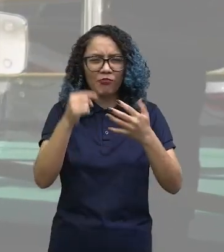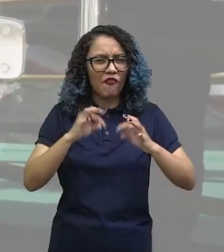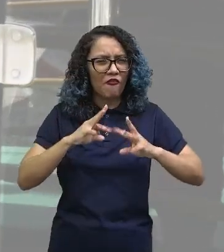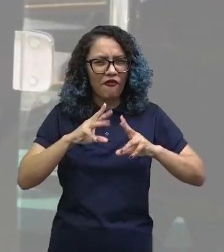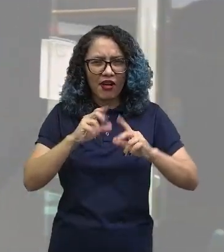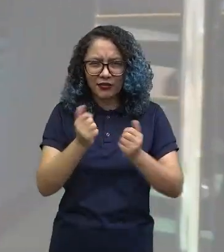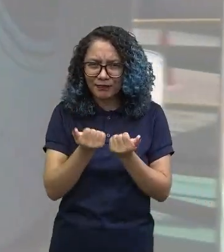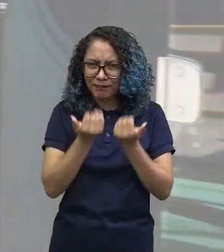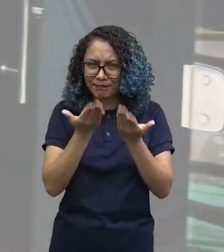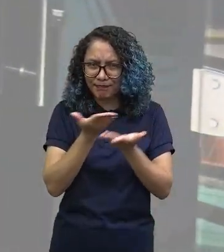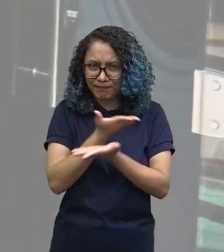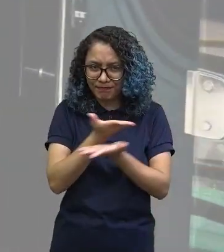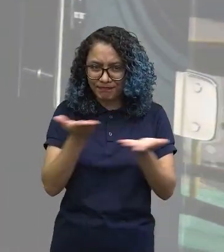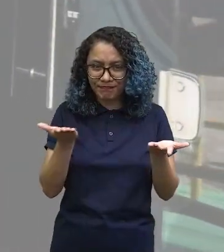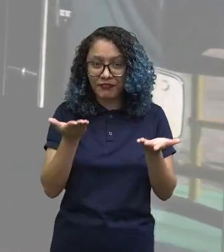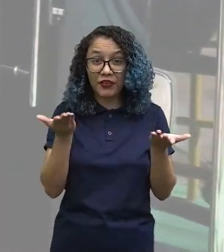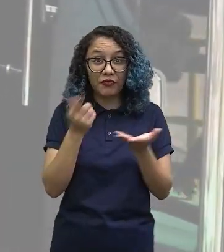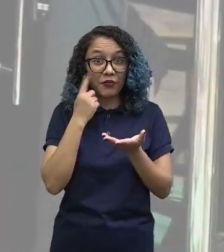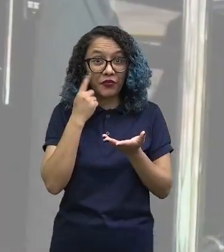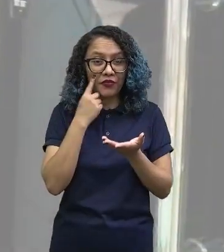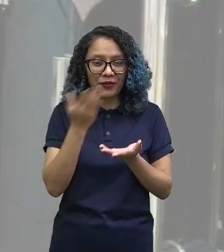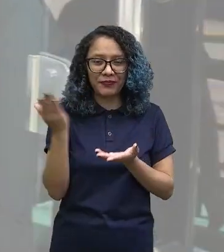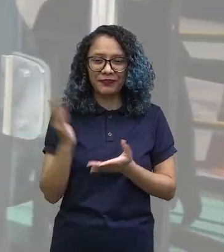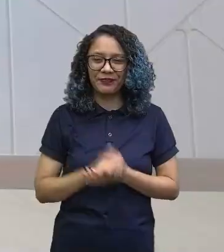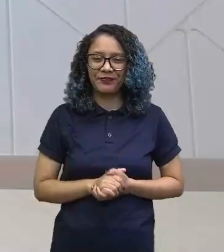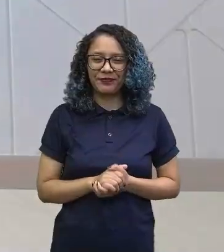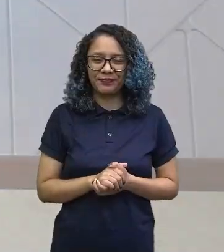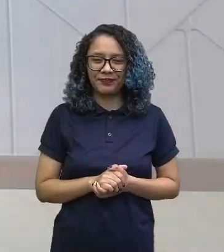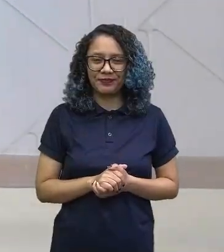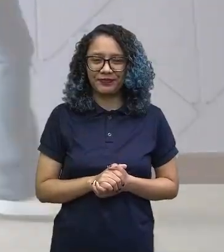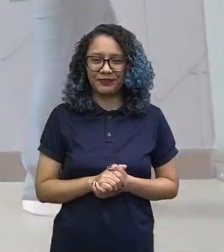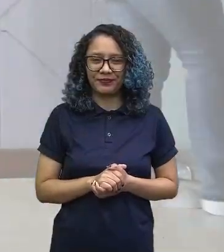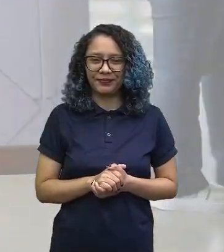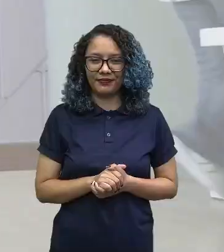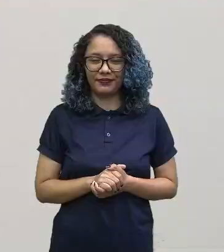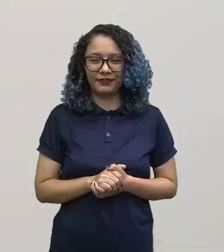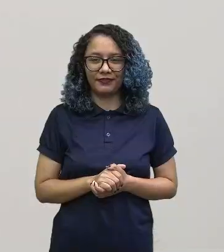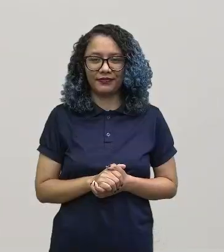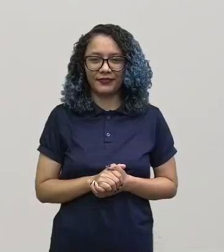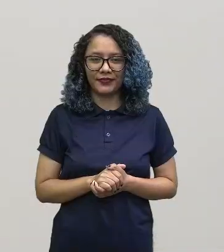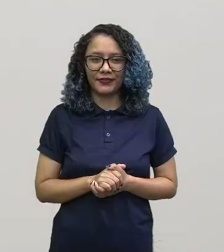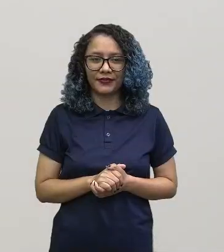vocês. Vamos lá descobrir? Venham!